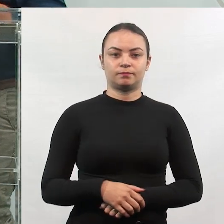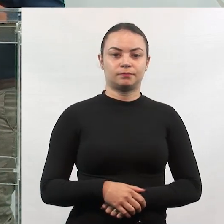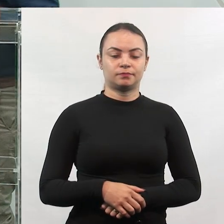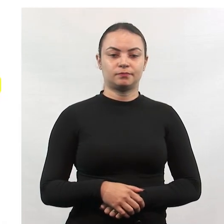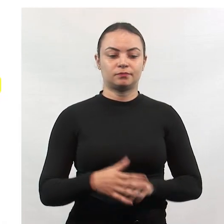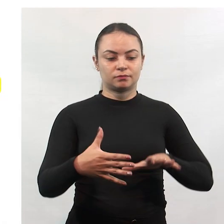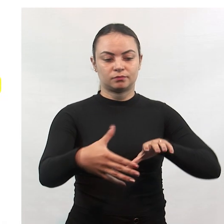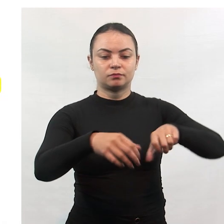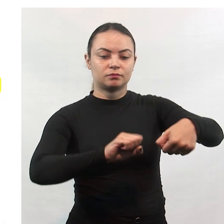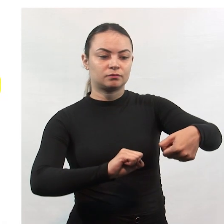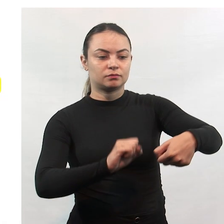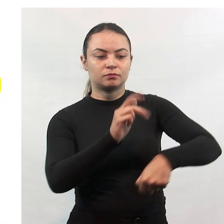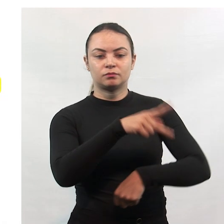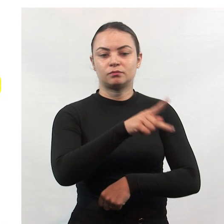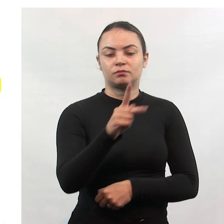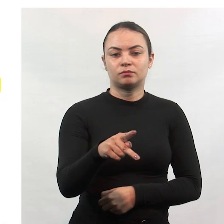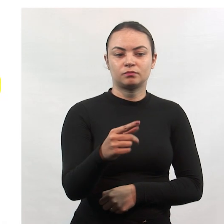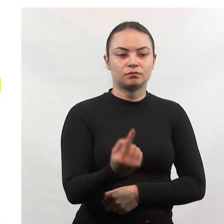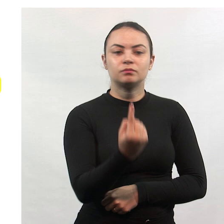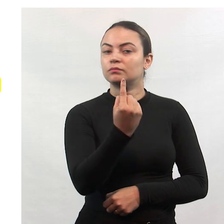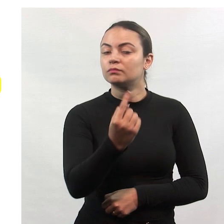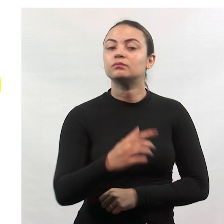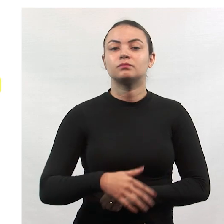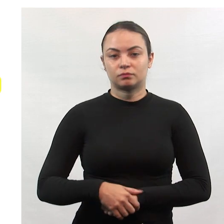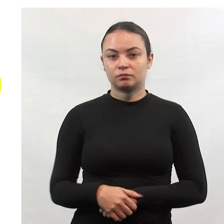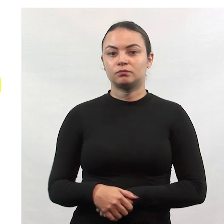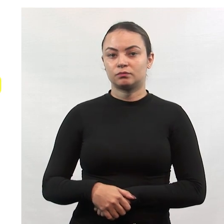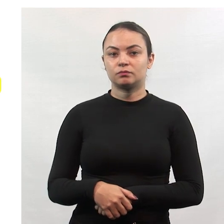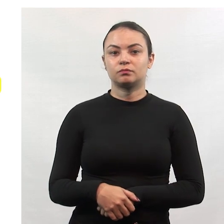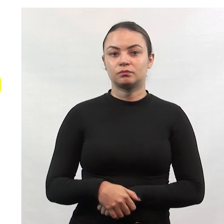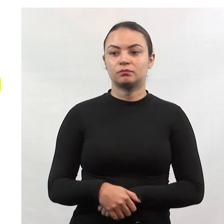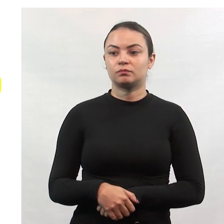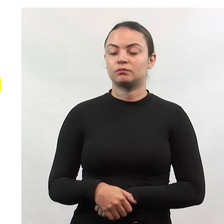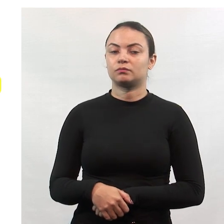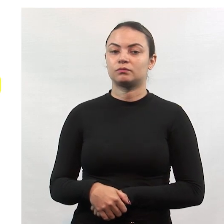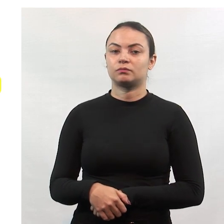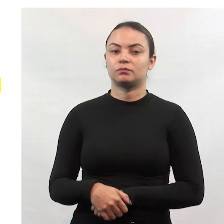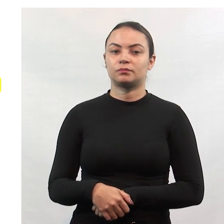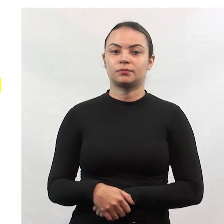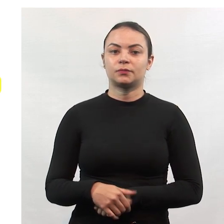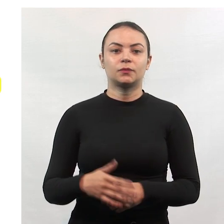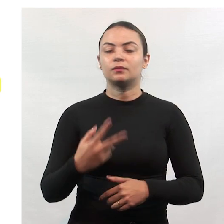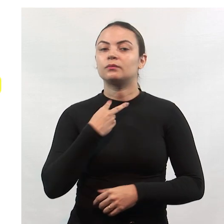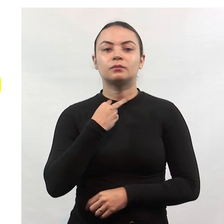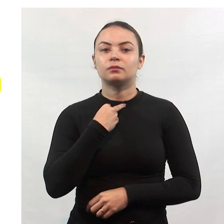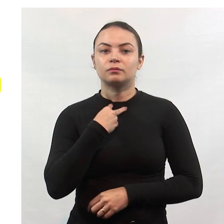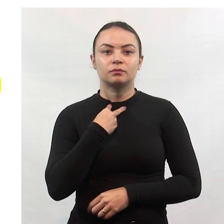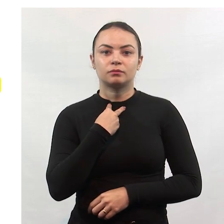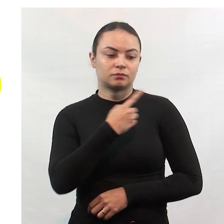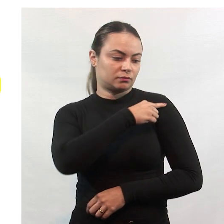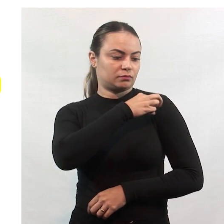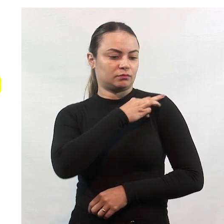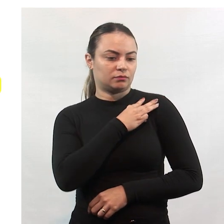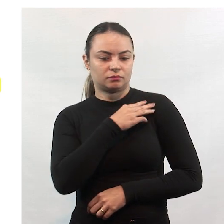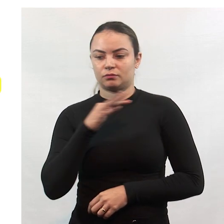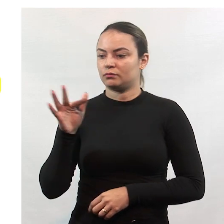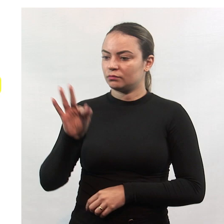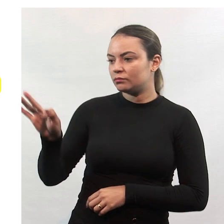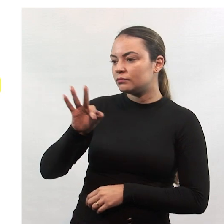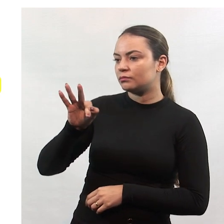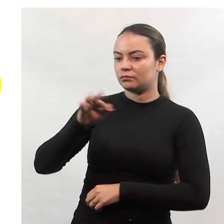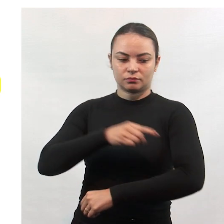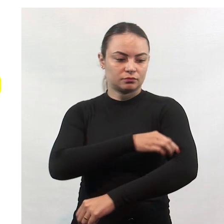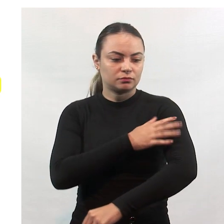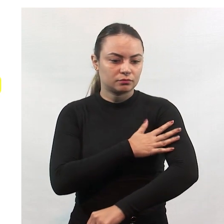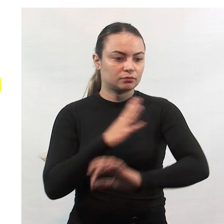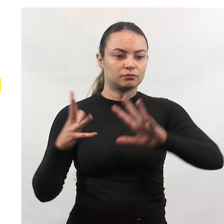isso. Quais são os limites da pesquisa, né? E por que há tais limites, tá?